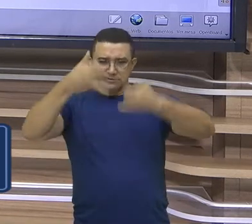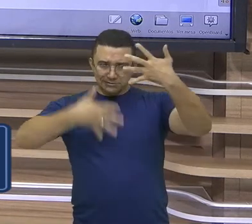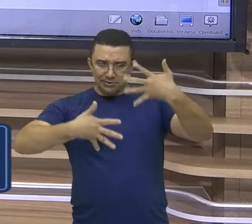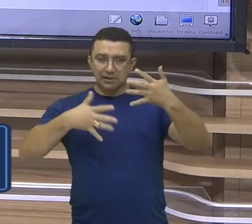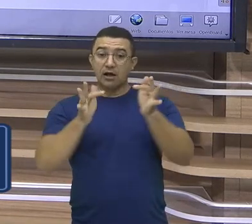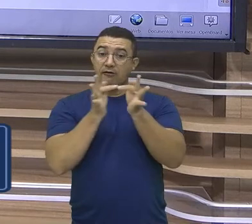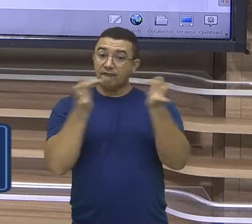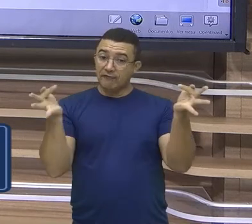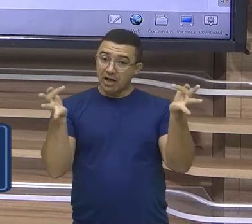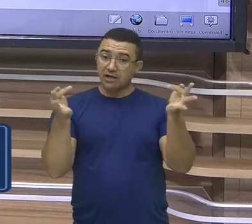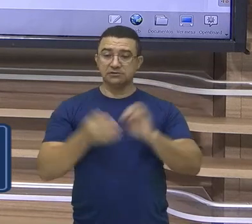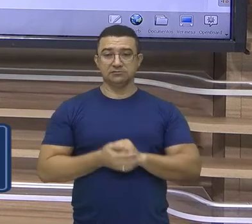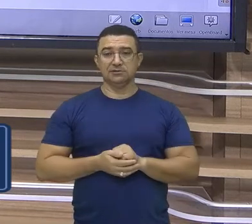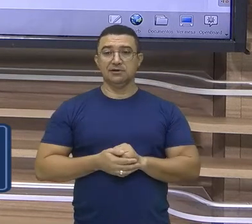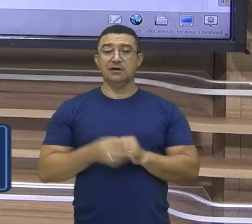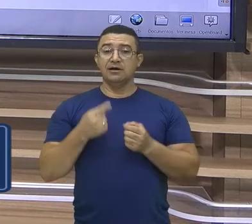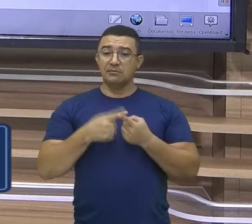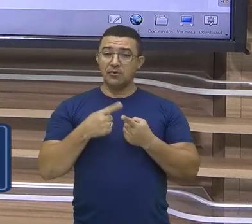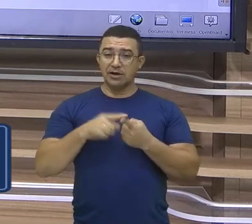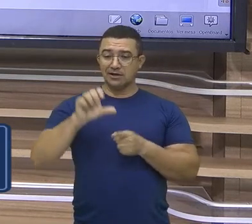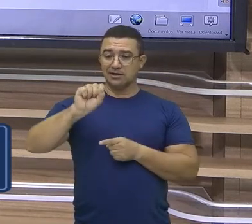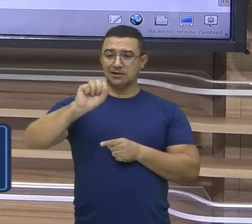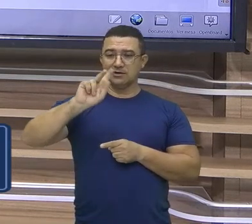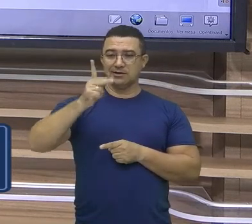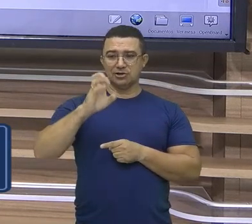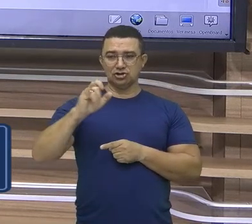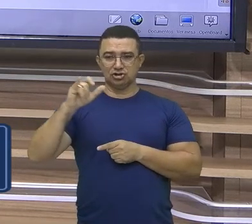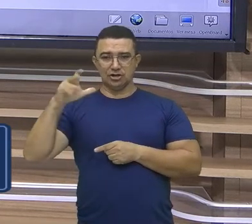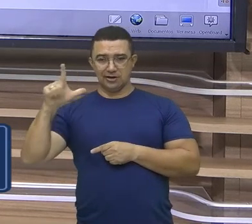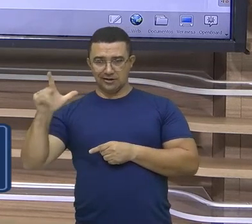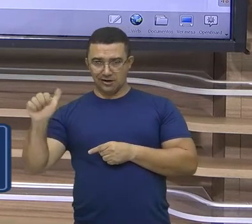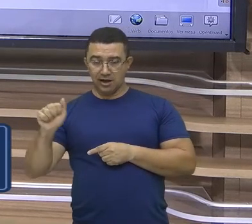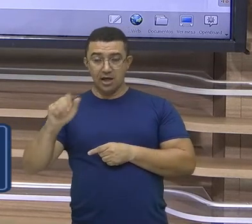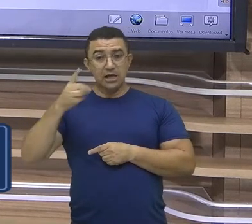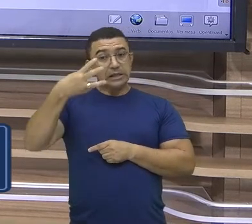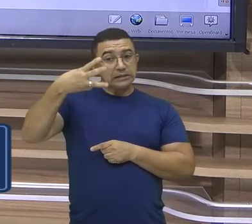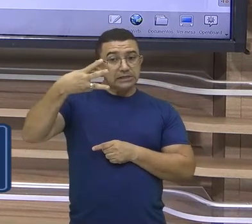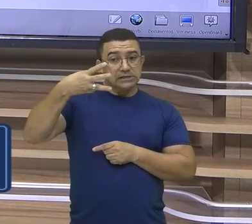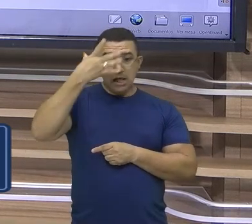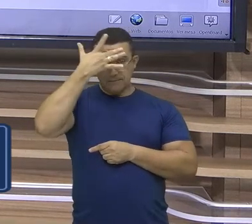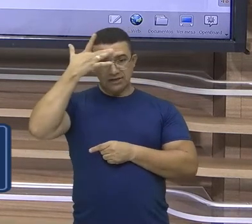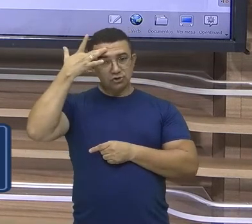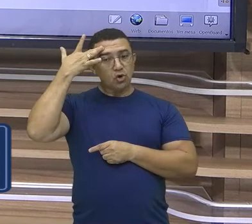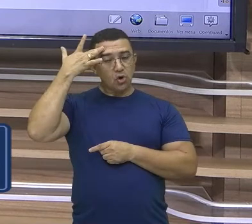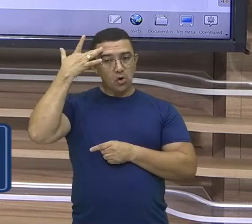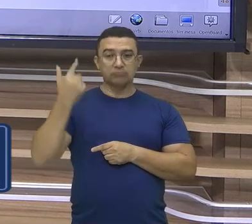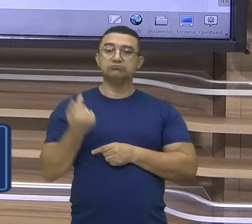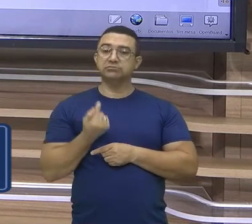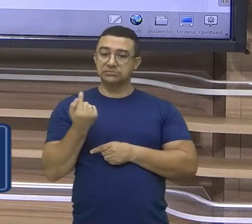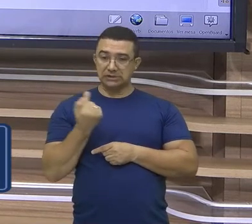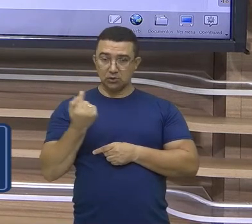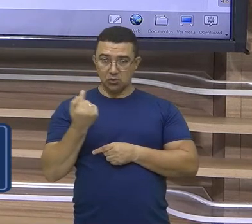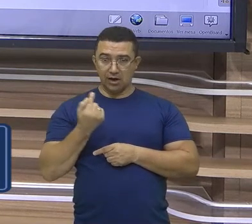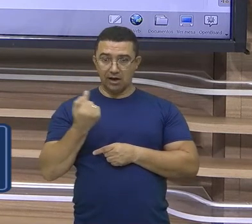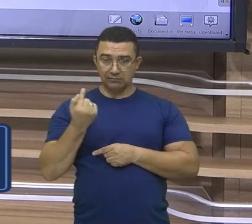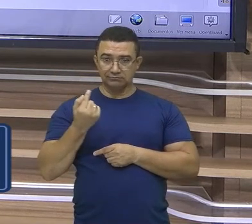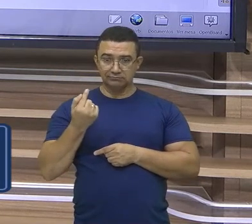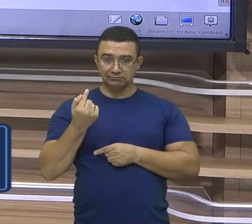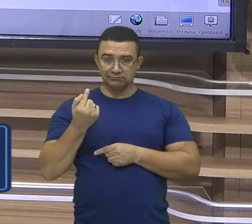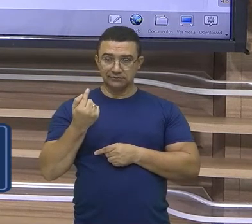que vem bem a calhar, exatamente isso, tá, Kennedy? Olha só, a frase está na terceira pessoa, exatamente, nós temos um sujeito terceira pessoa do